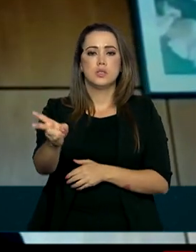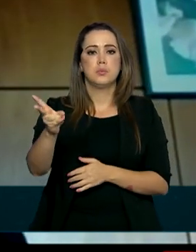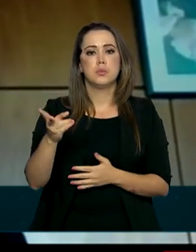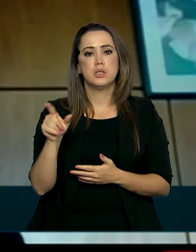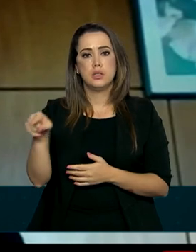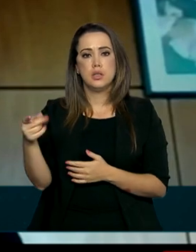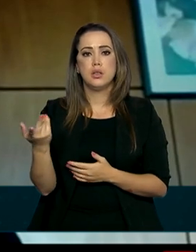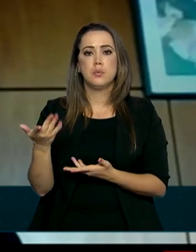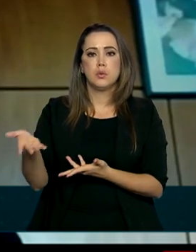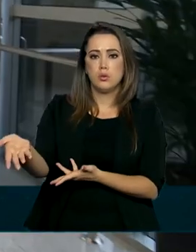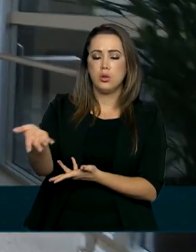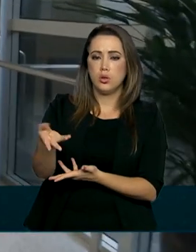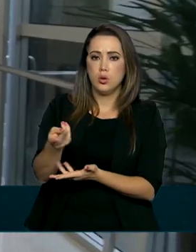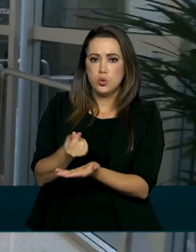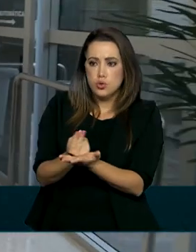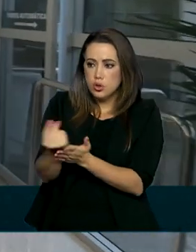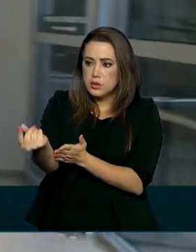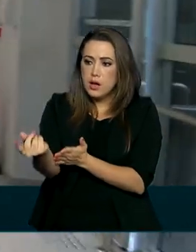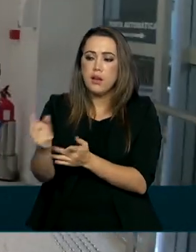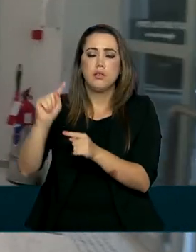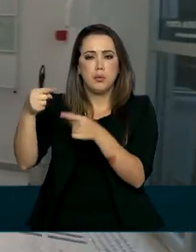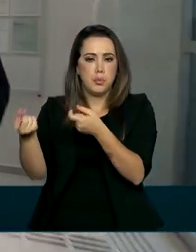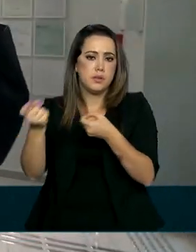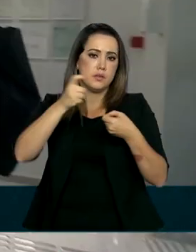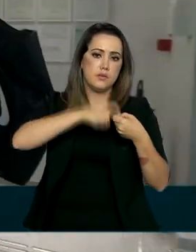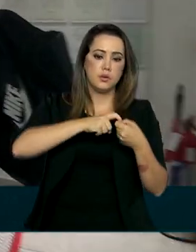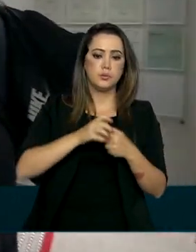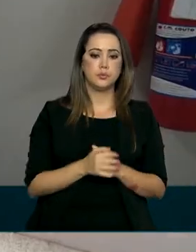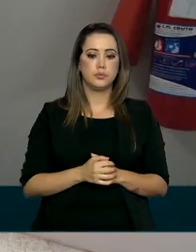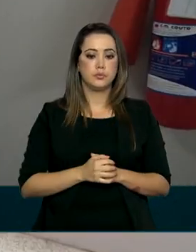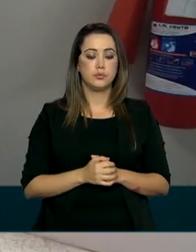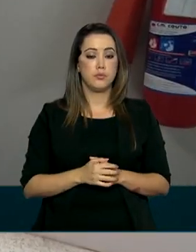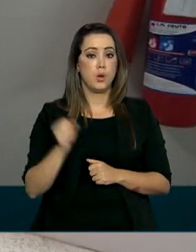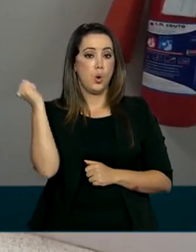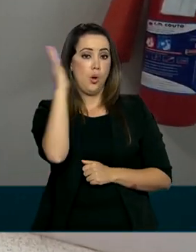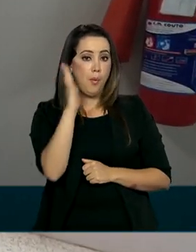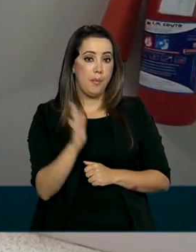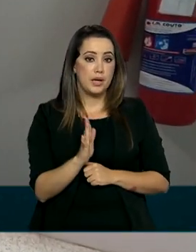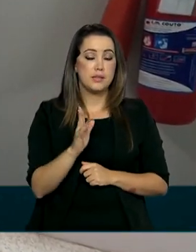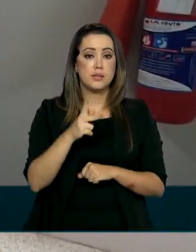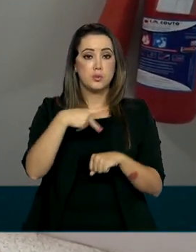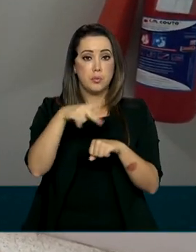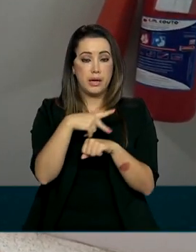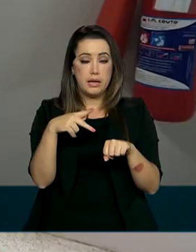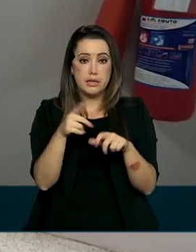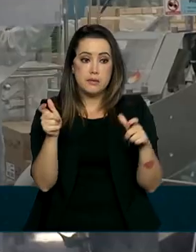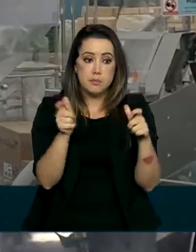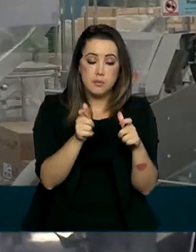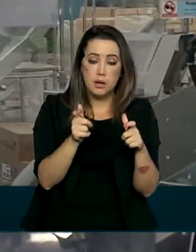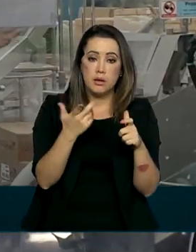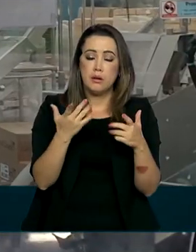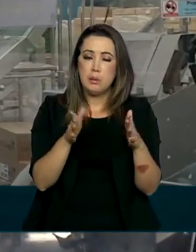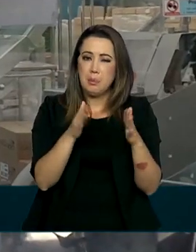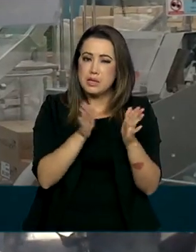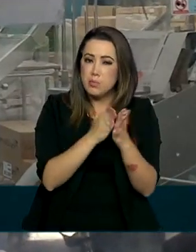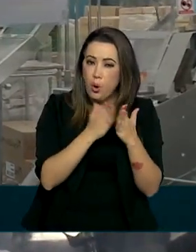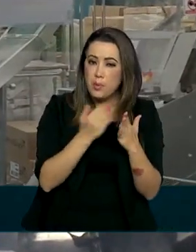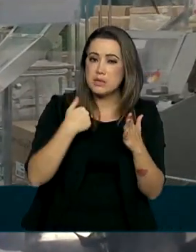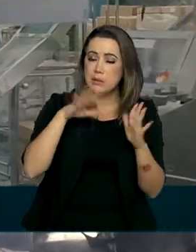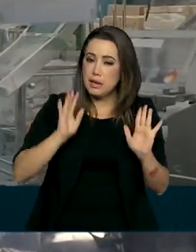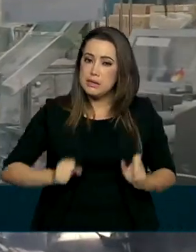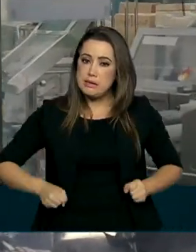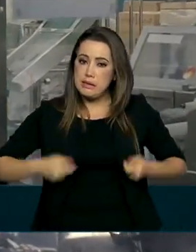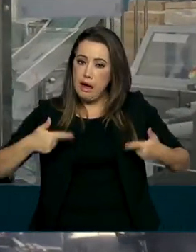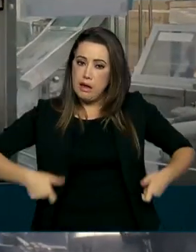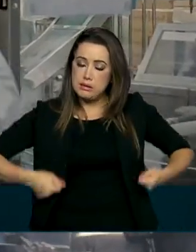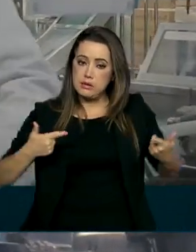da célula. Campos Neto afirmou também que o Brasil é um dos países emergentes que mais está gastando durante a crise, com 1,2 trilhão de